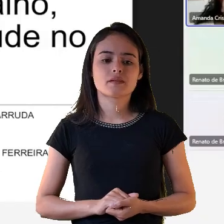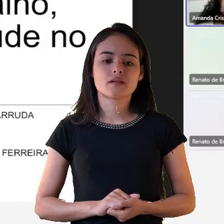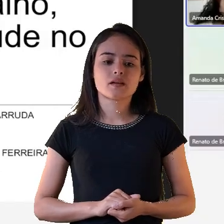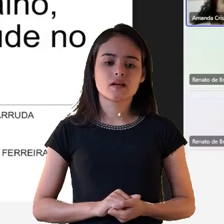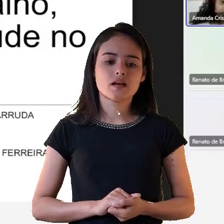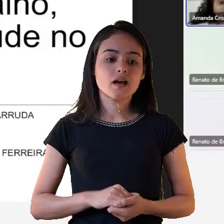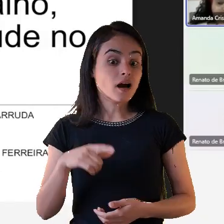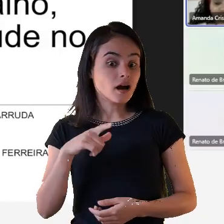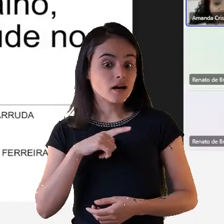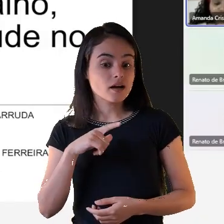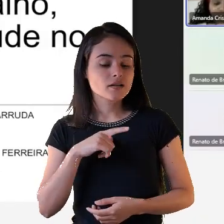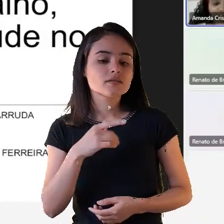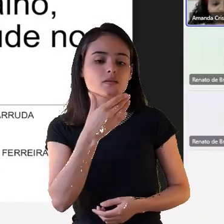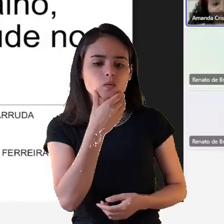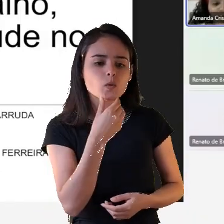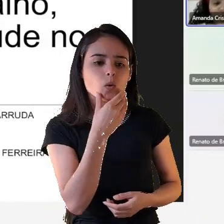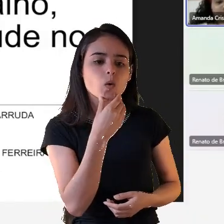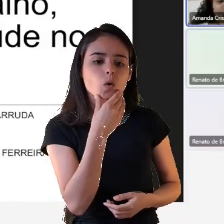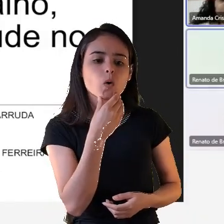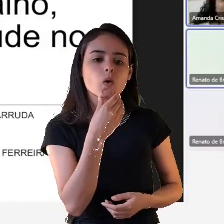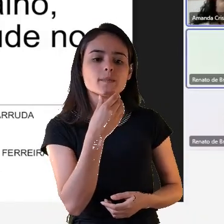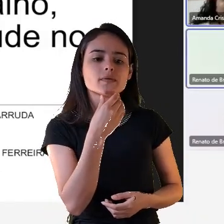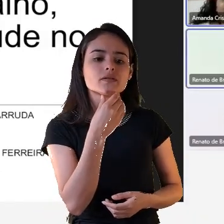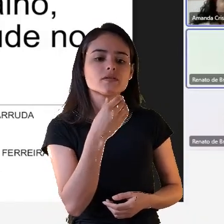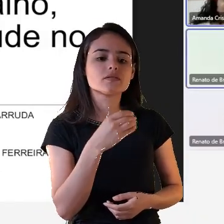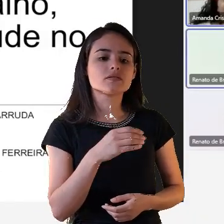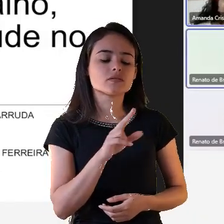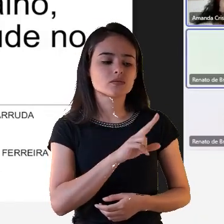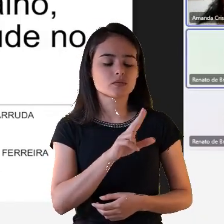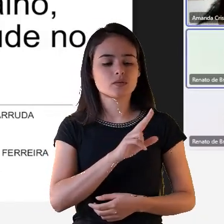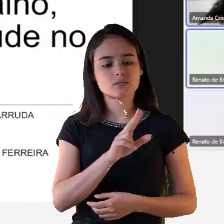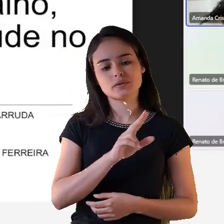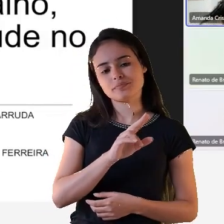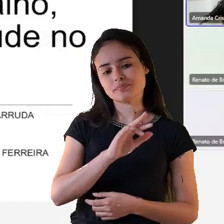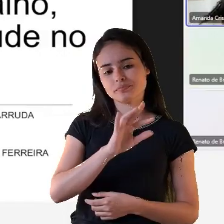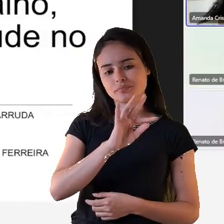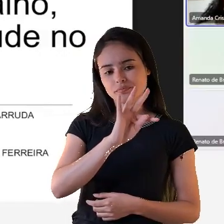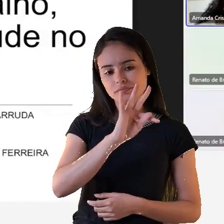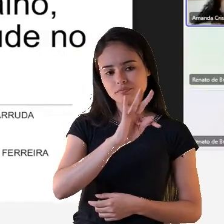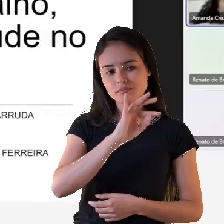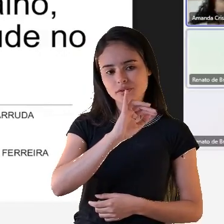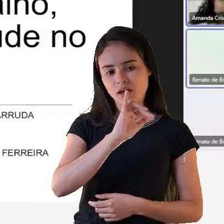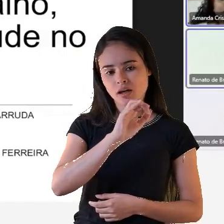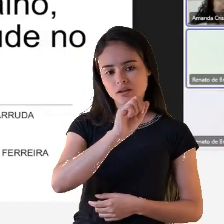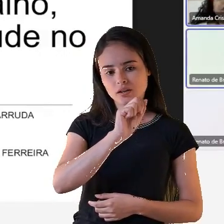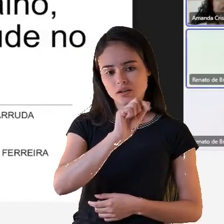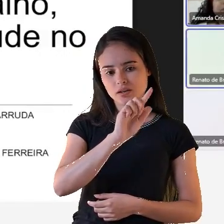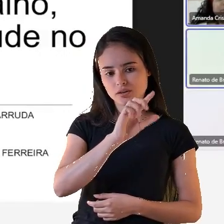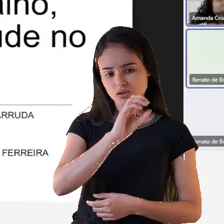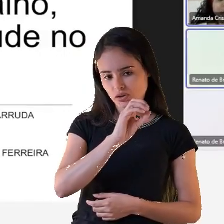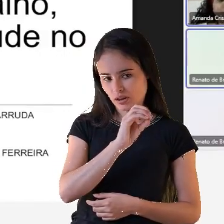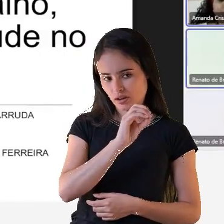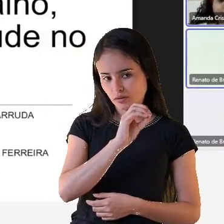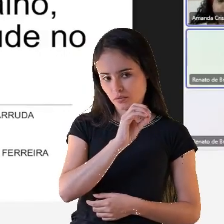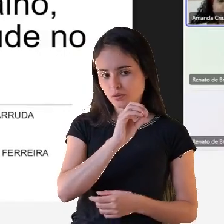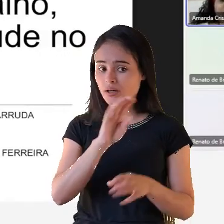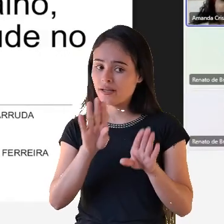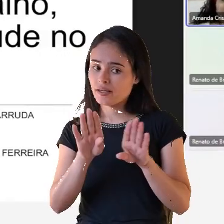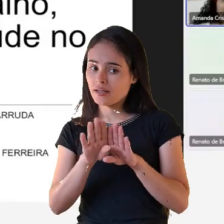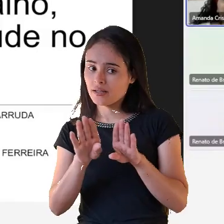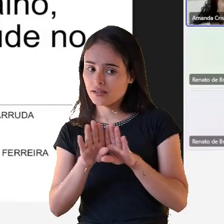do Tiago Rogério, que acabou de falar conosco, né? E também do Manuel Quirino, né? Que é o grande